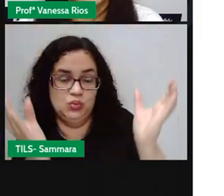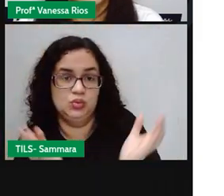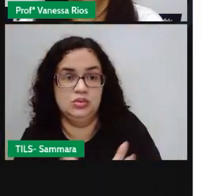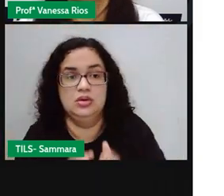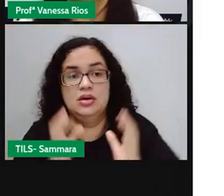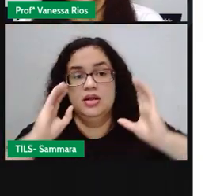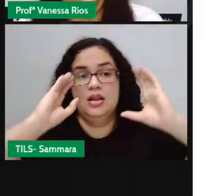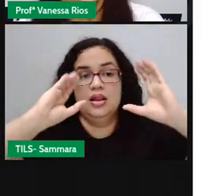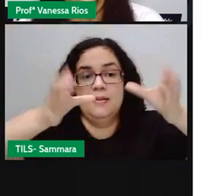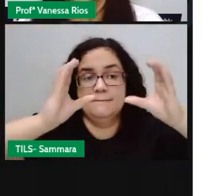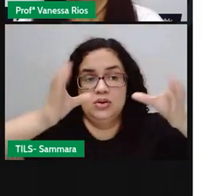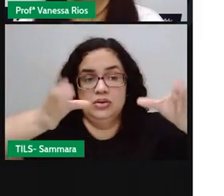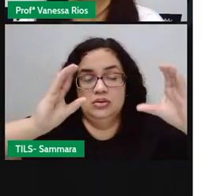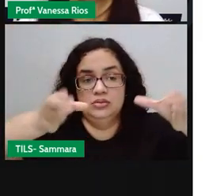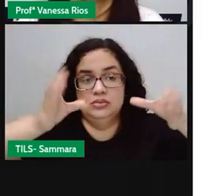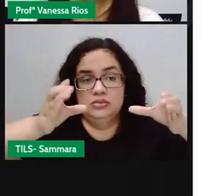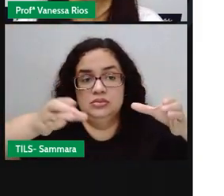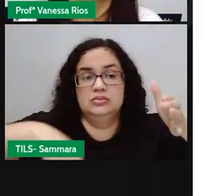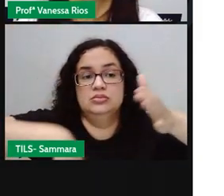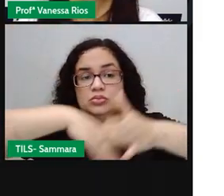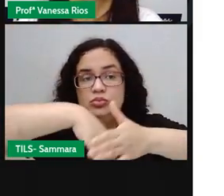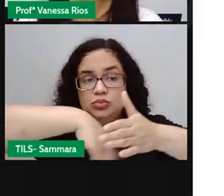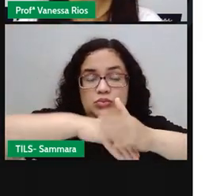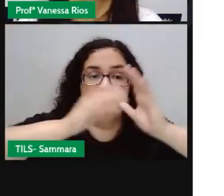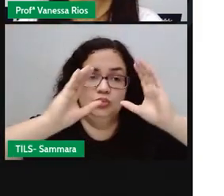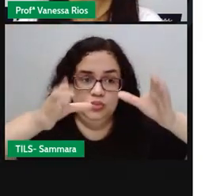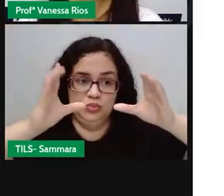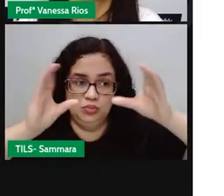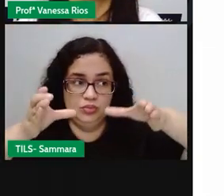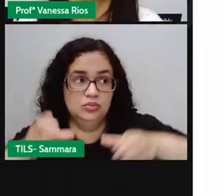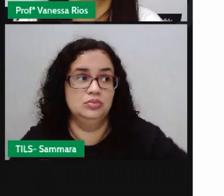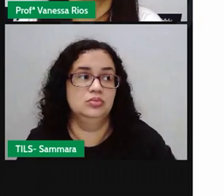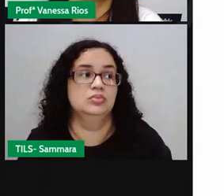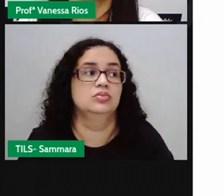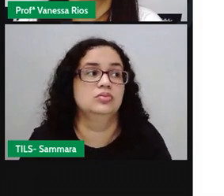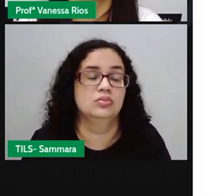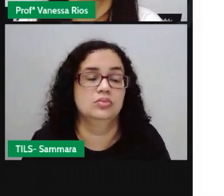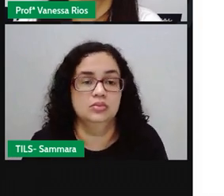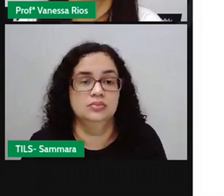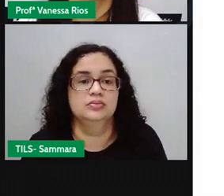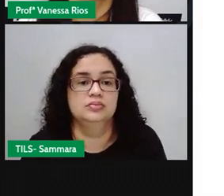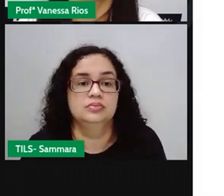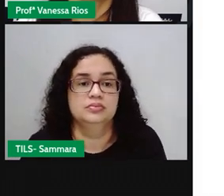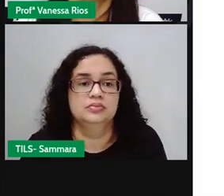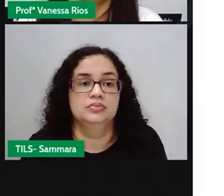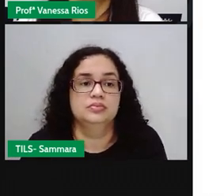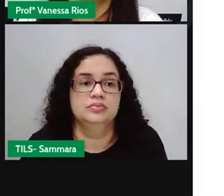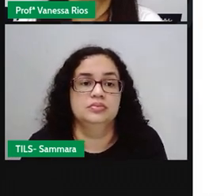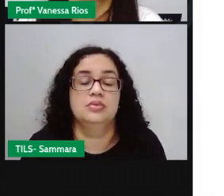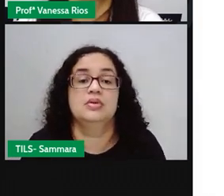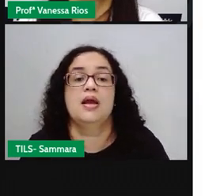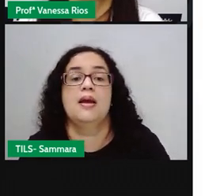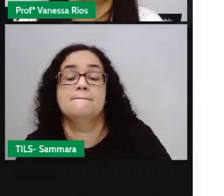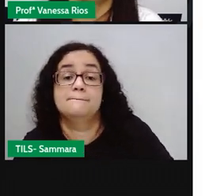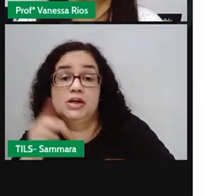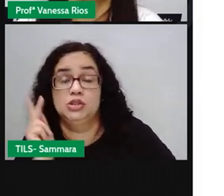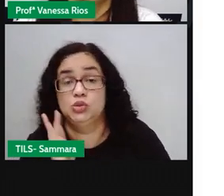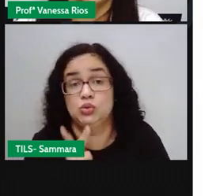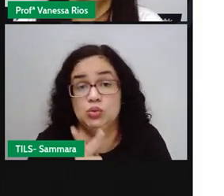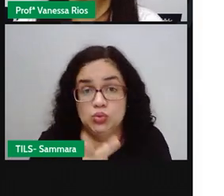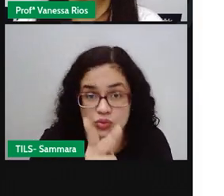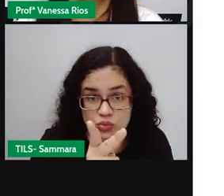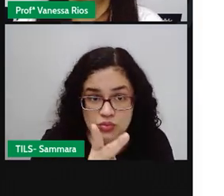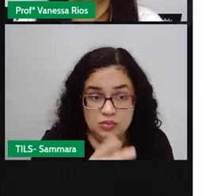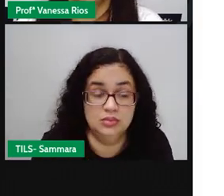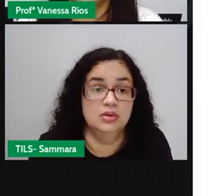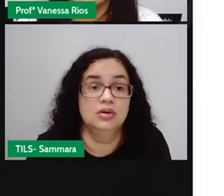da esfera. A bola de futebol. Isso mesmo. Mas vamos continuar.